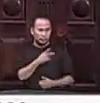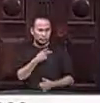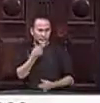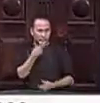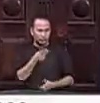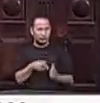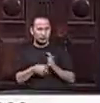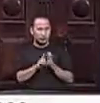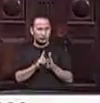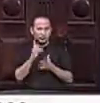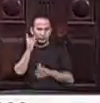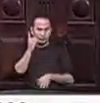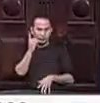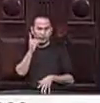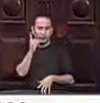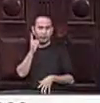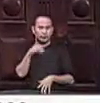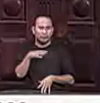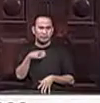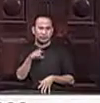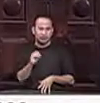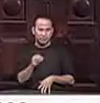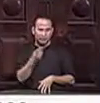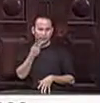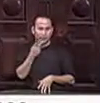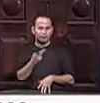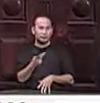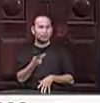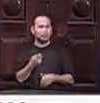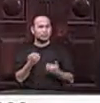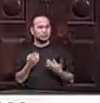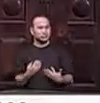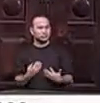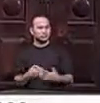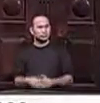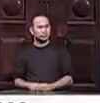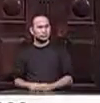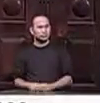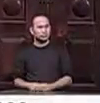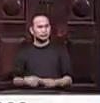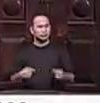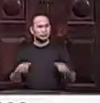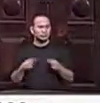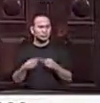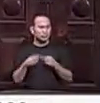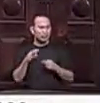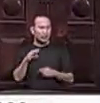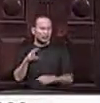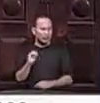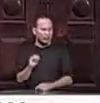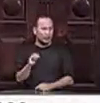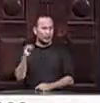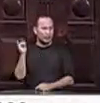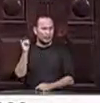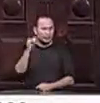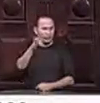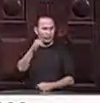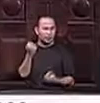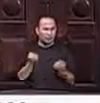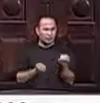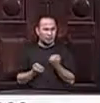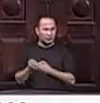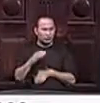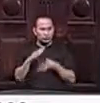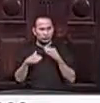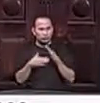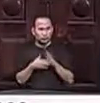o deputado Freixo, para coisas essenciais, acúmulo, teto constitucional, avião, tudo isso